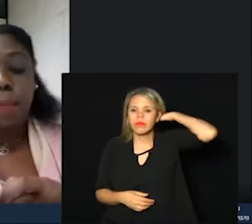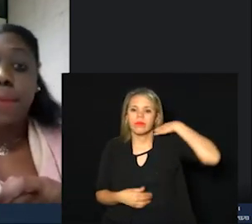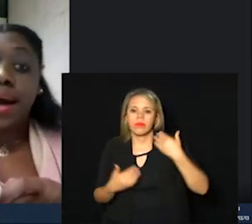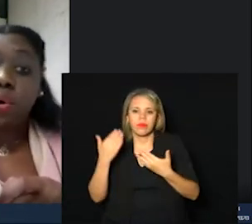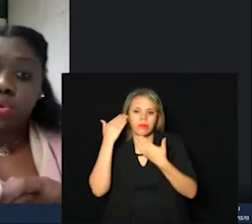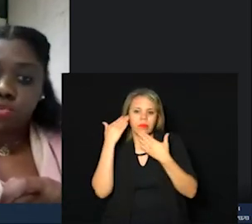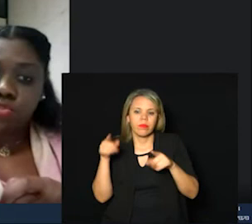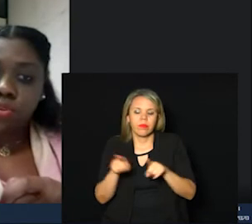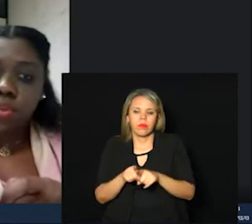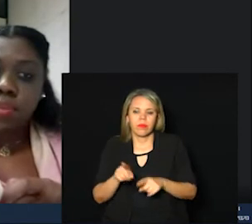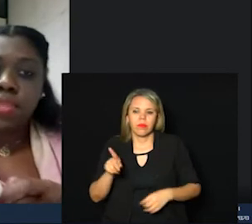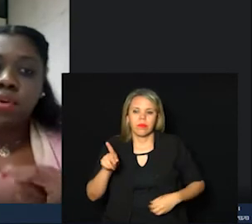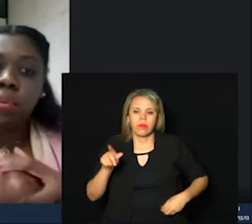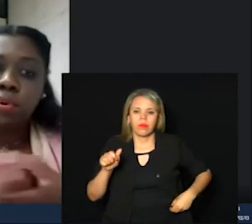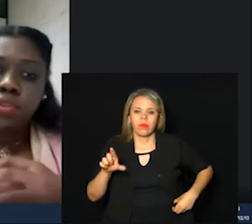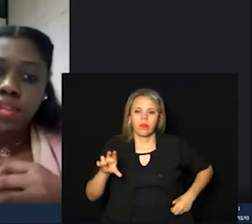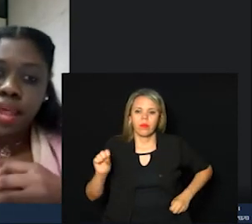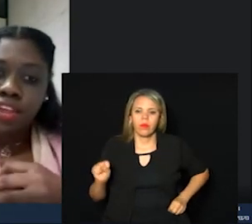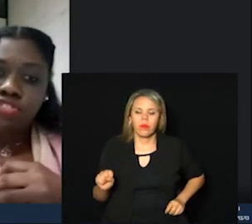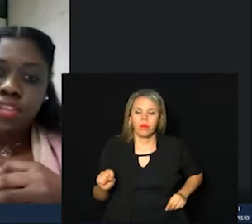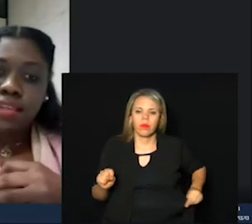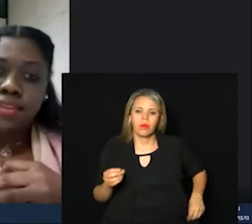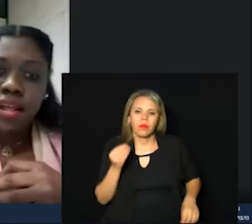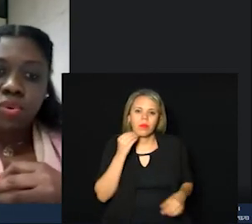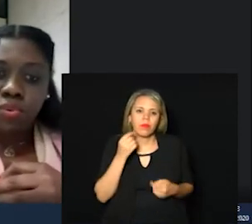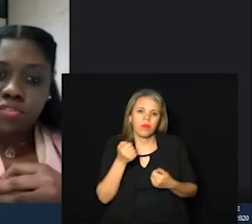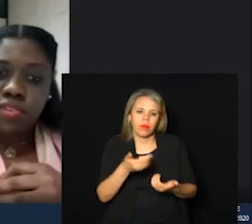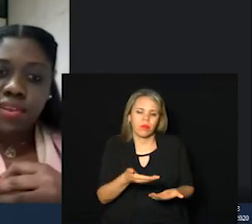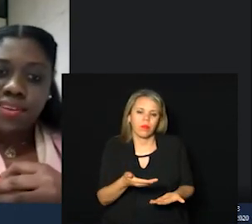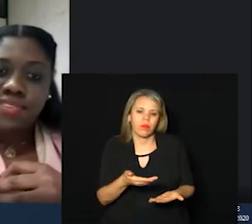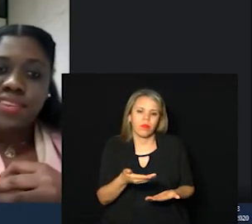a Paulos, que me deu a oportunidade